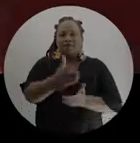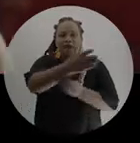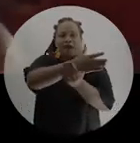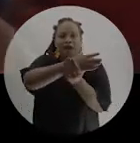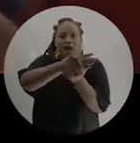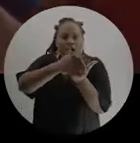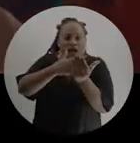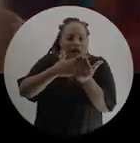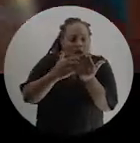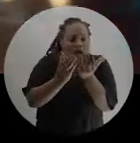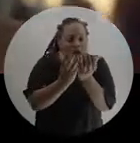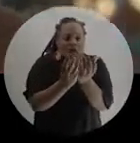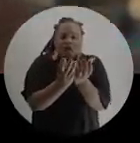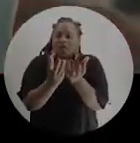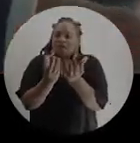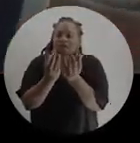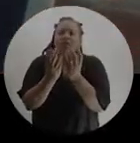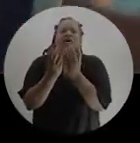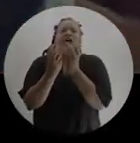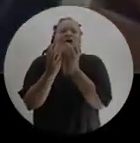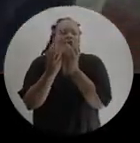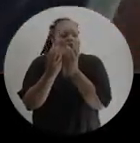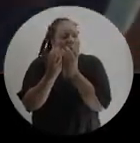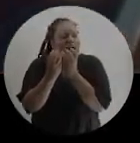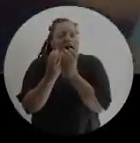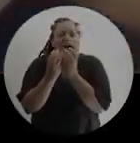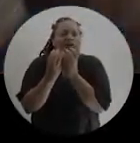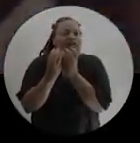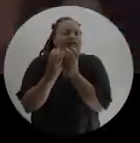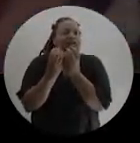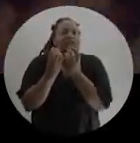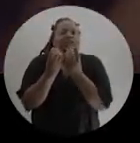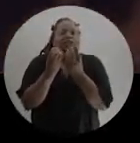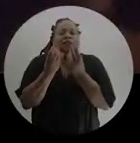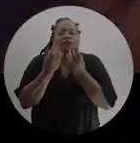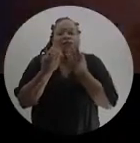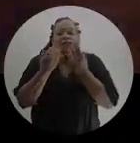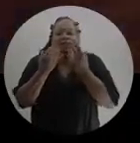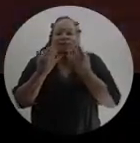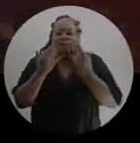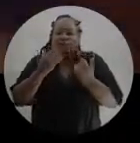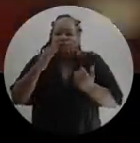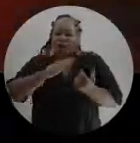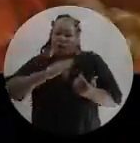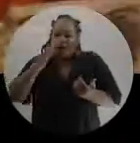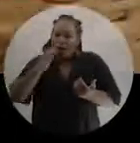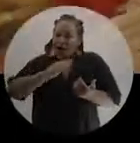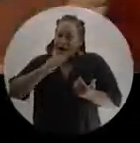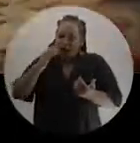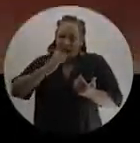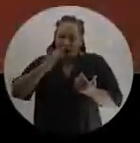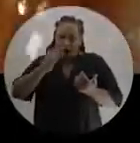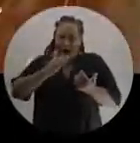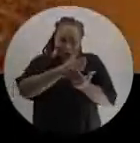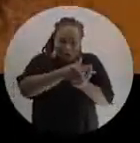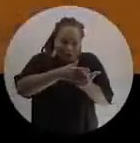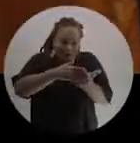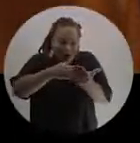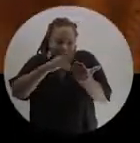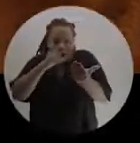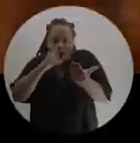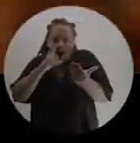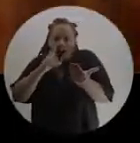Vem cá, você pega aquele acarajé qualidade, dá a primeira mordida e aquela crocância, pimentinha no ponto,